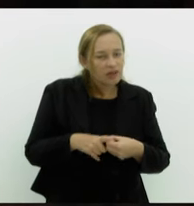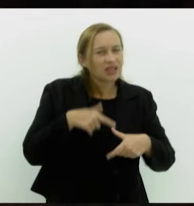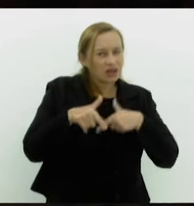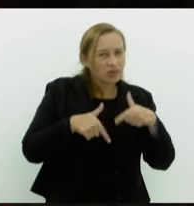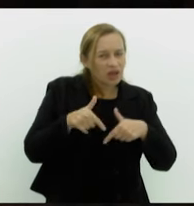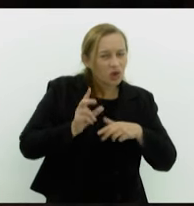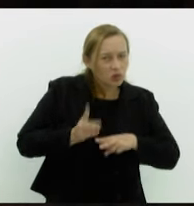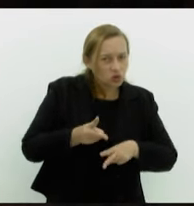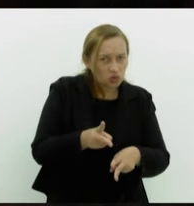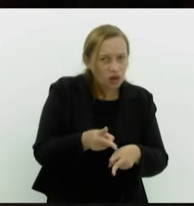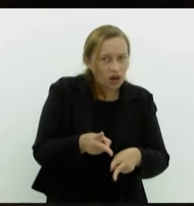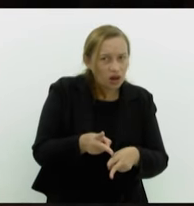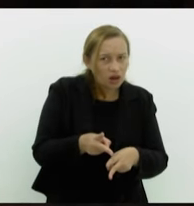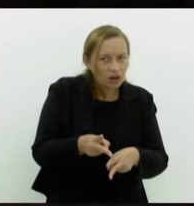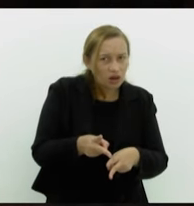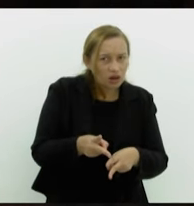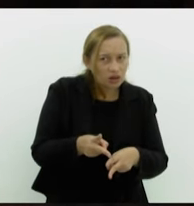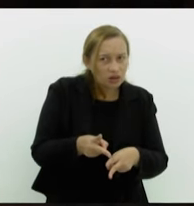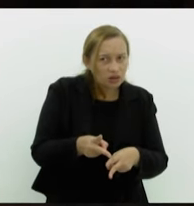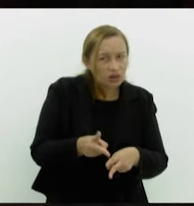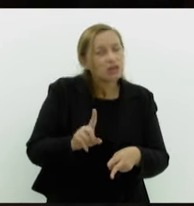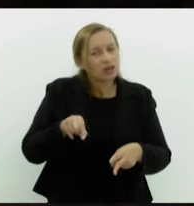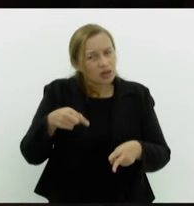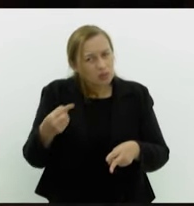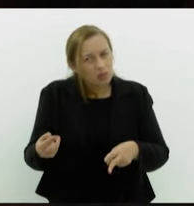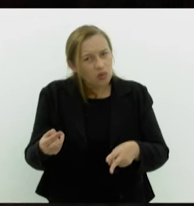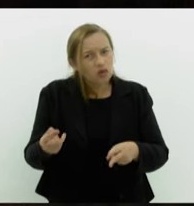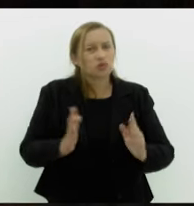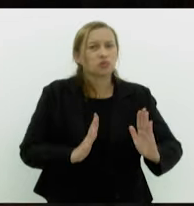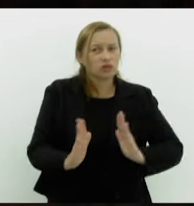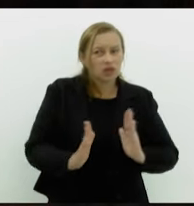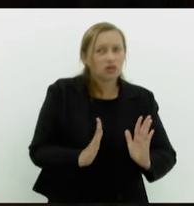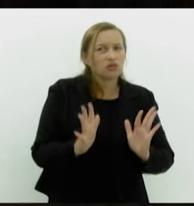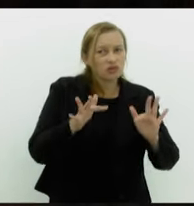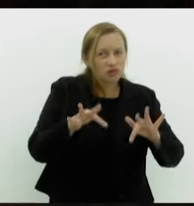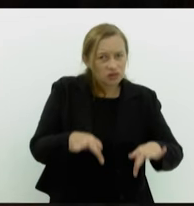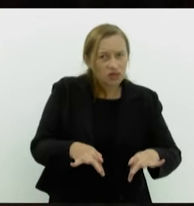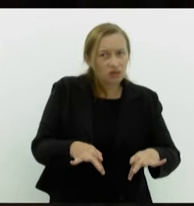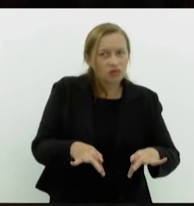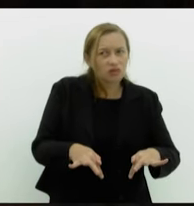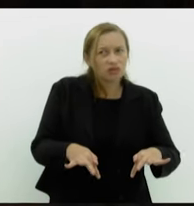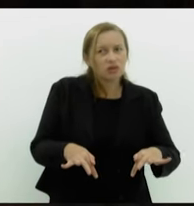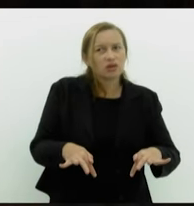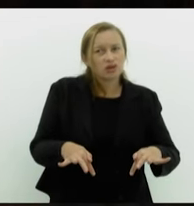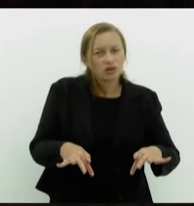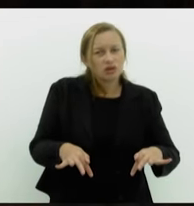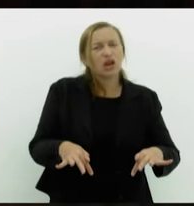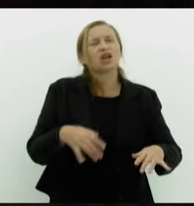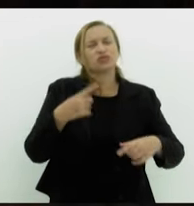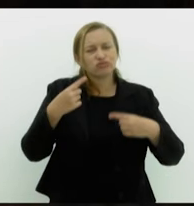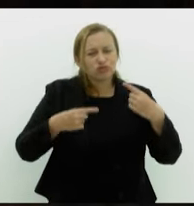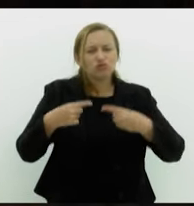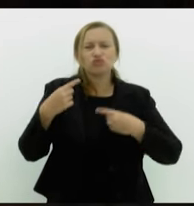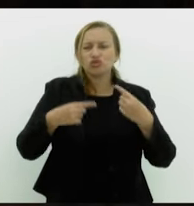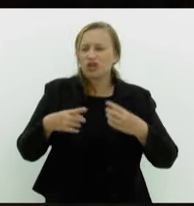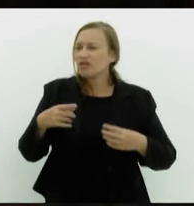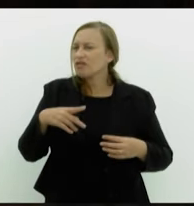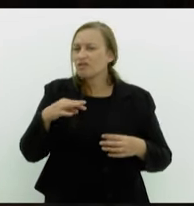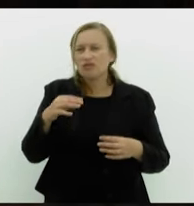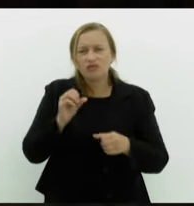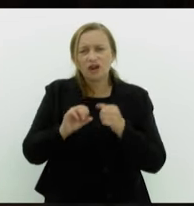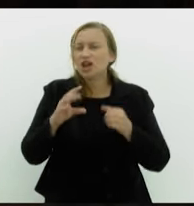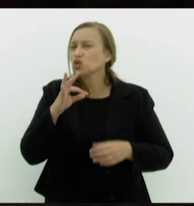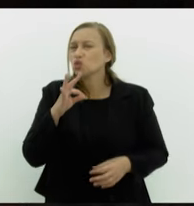a gente continuar trabalhando aí. Pô, após o expediente, né? O expediente final, a gente debate, fala tudo que tem que